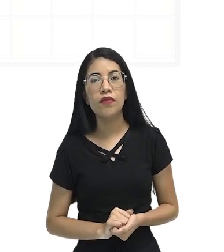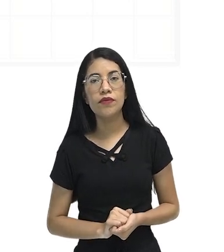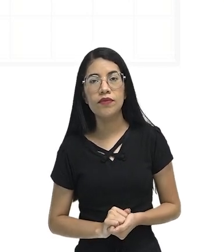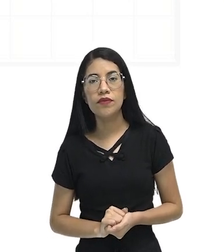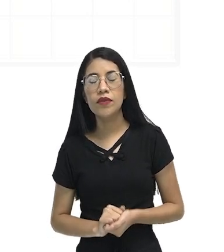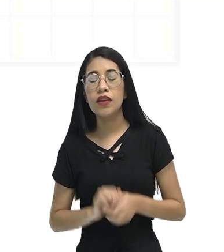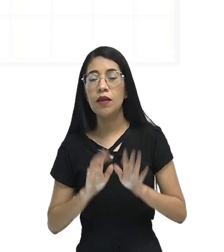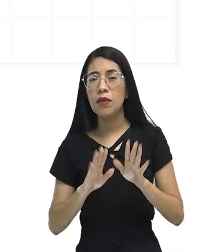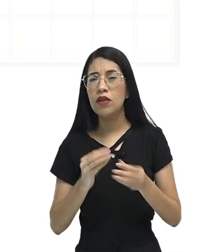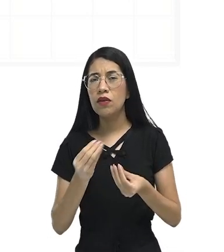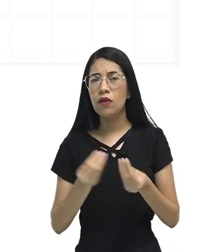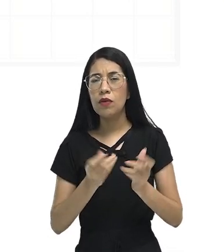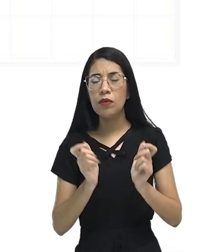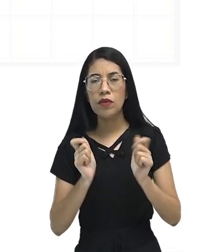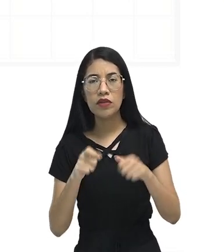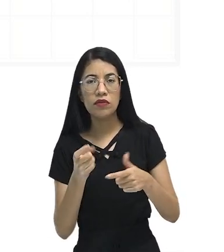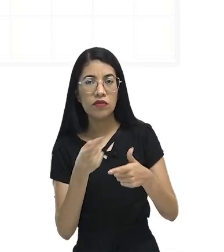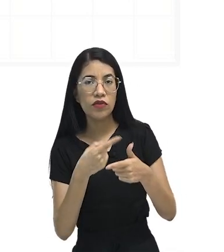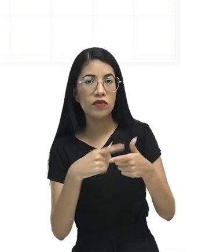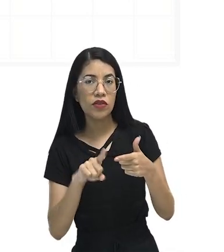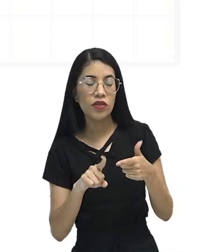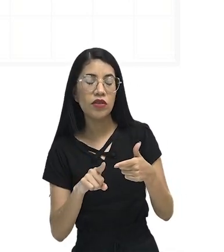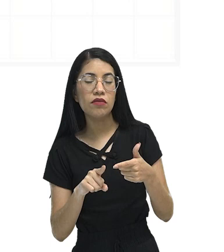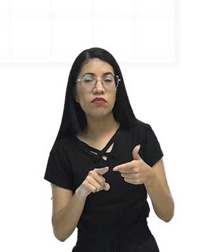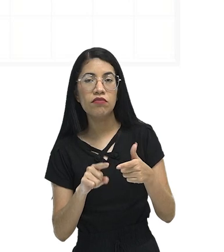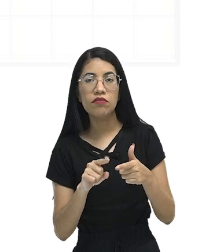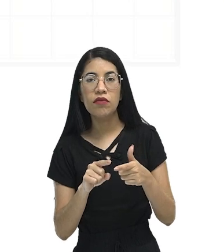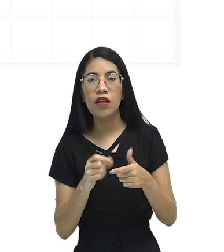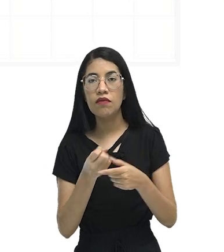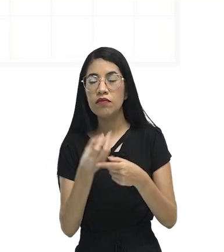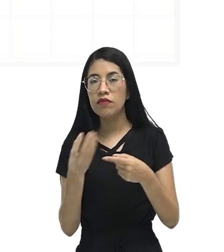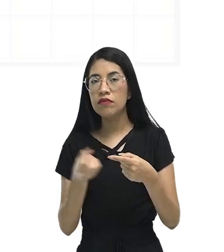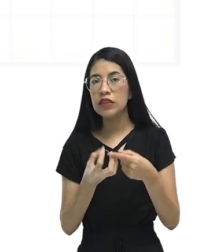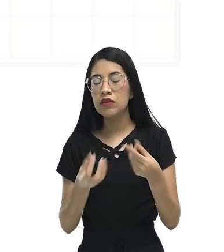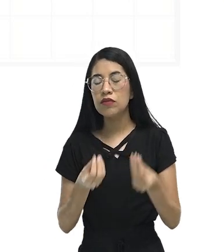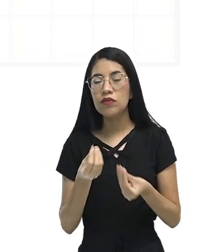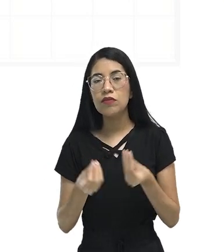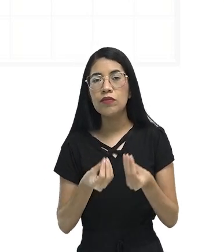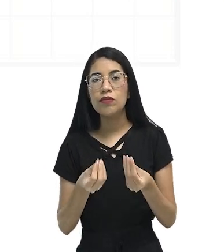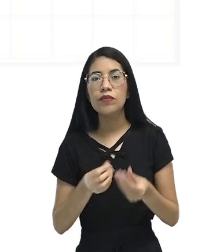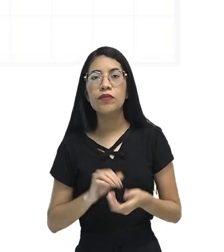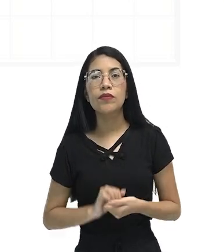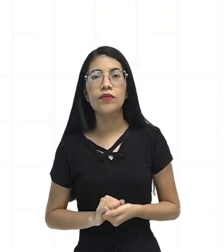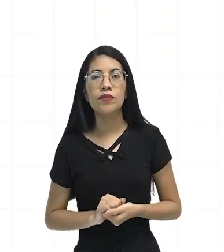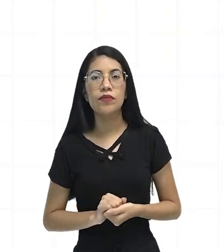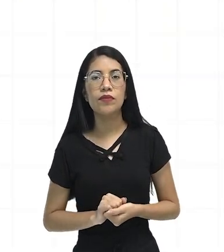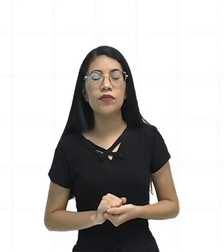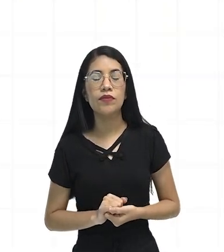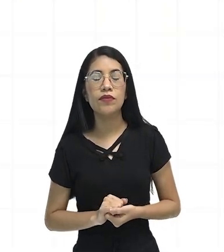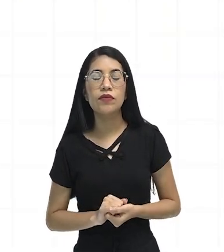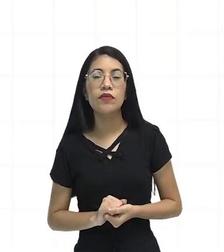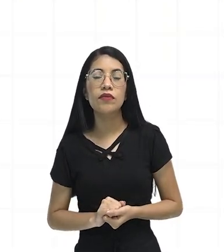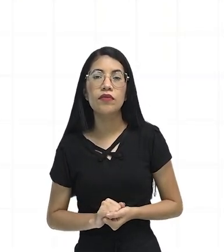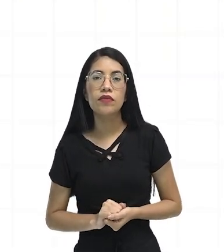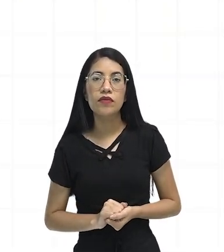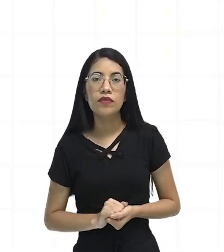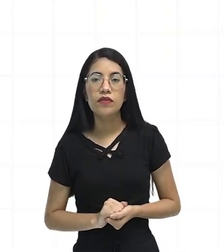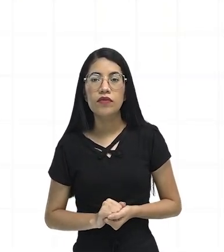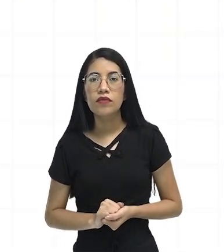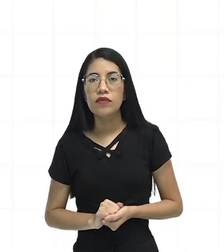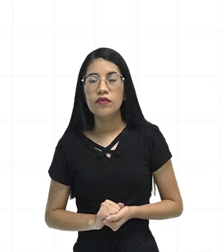ficaria a simplificação dessa fração aqui, né? Ora, nós